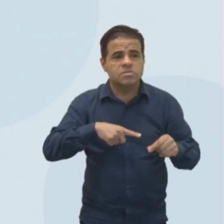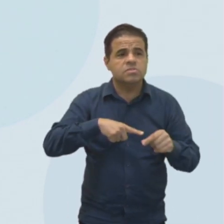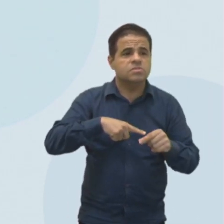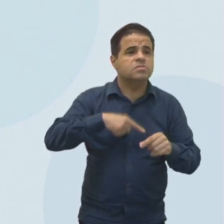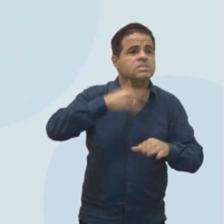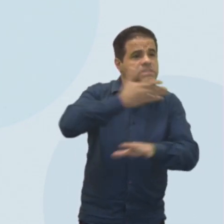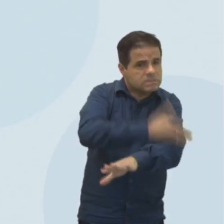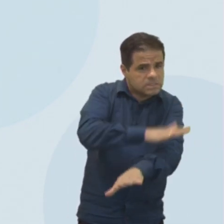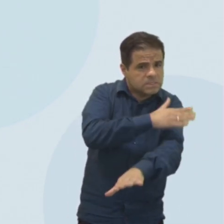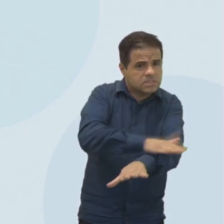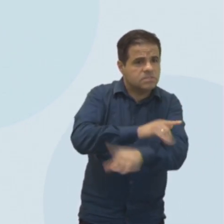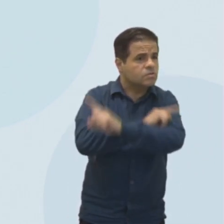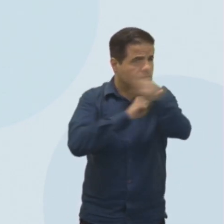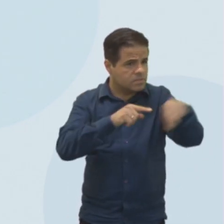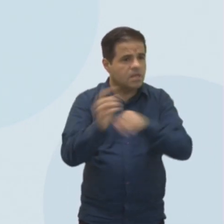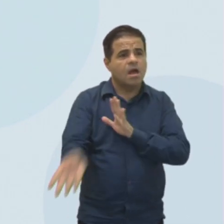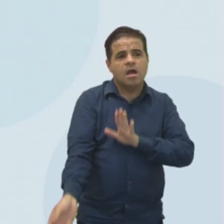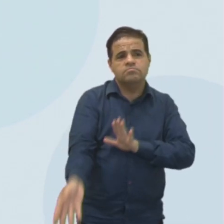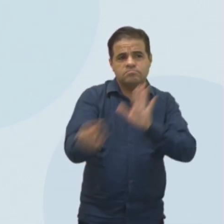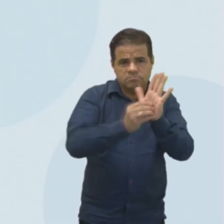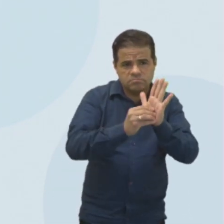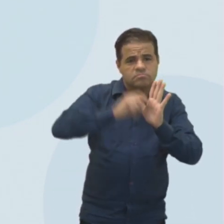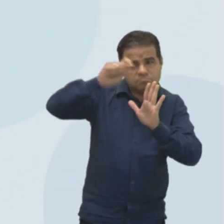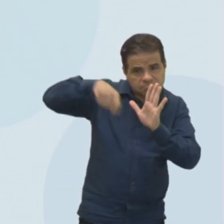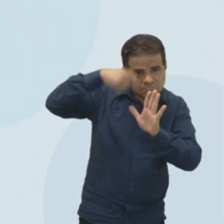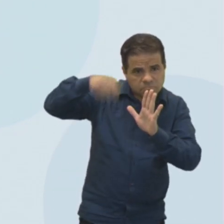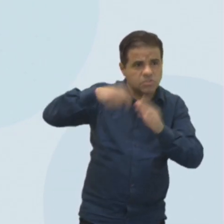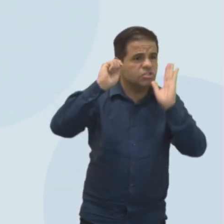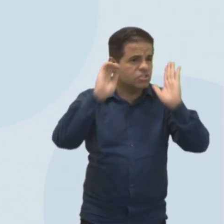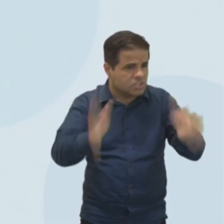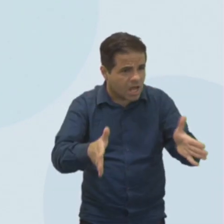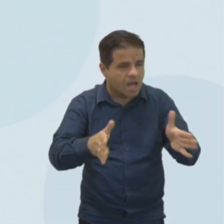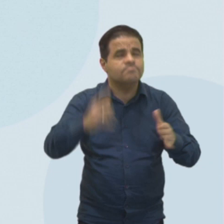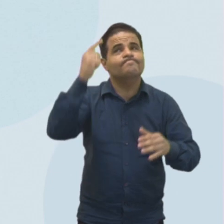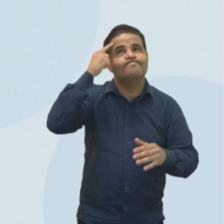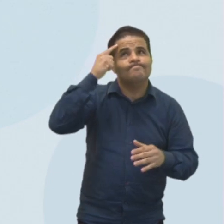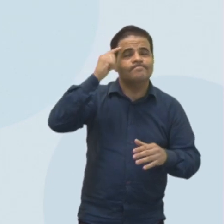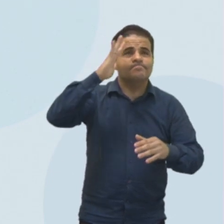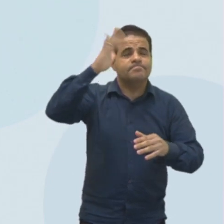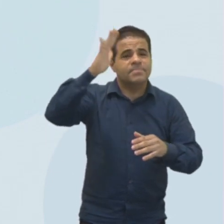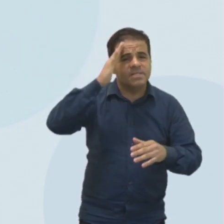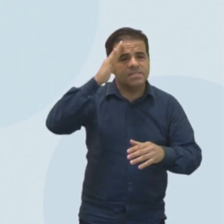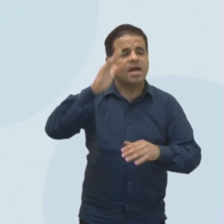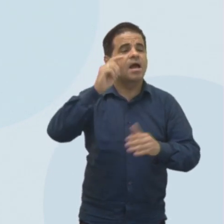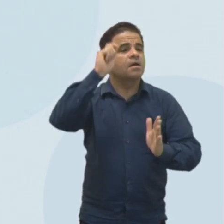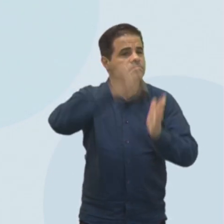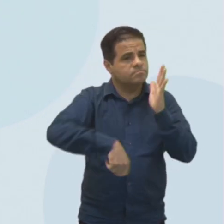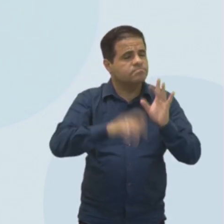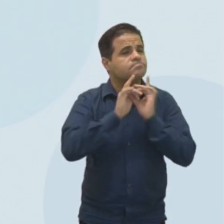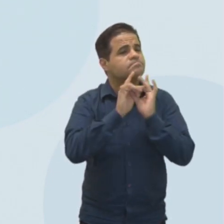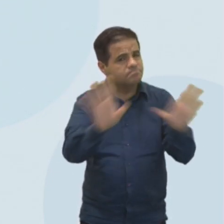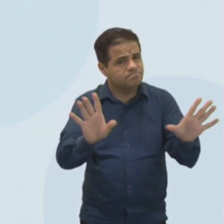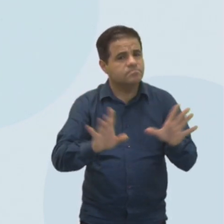ensaios? Vocês agendaram gravações? Pensar também nas autorizações. Qual é o